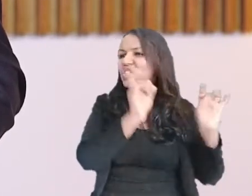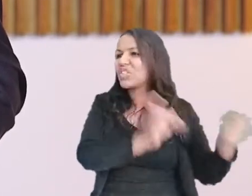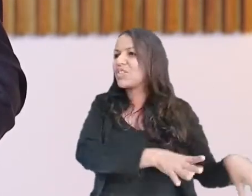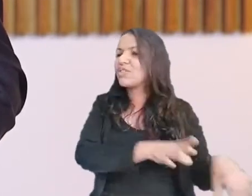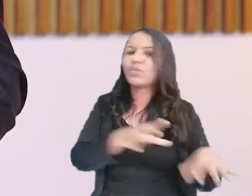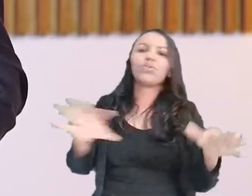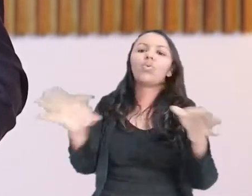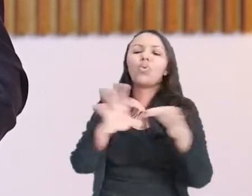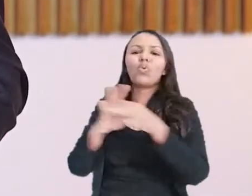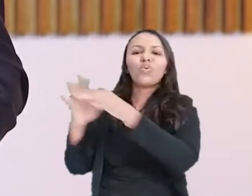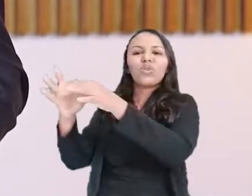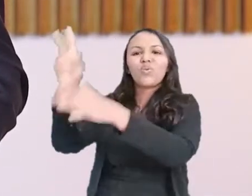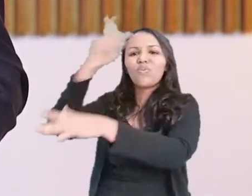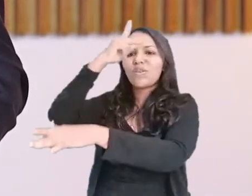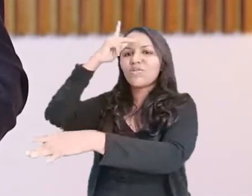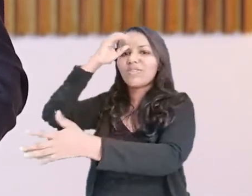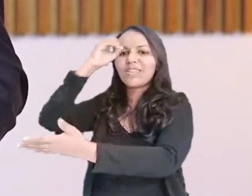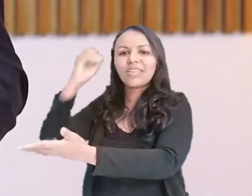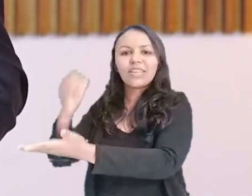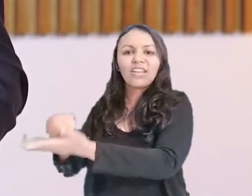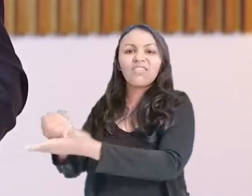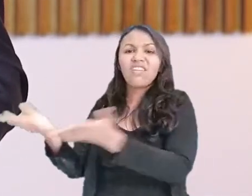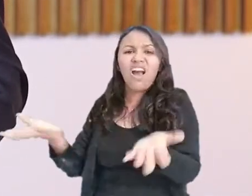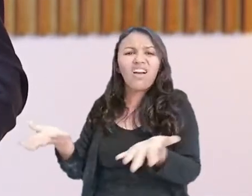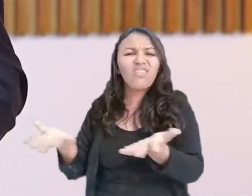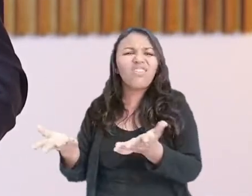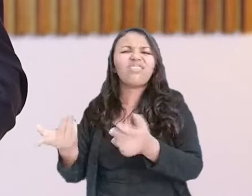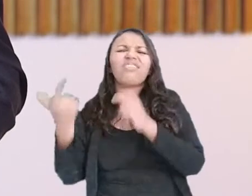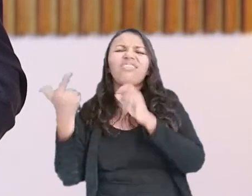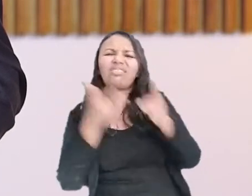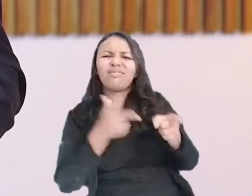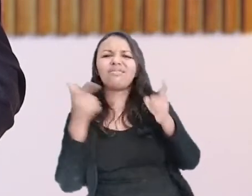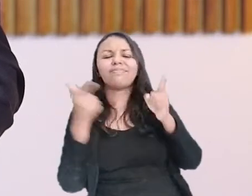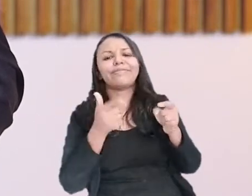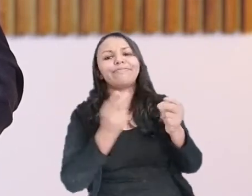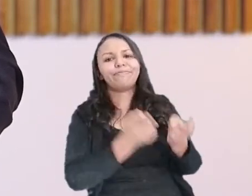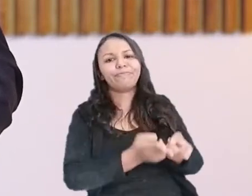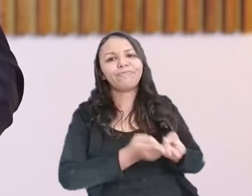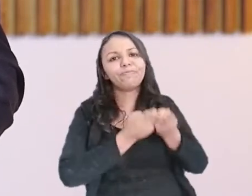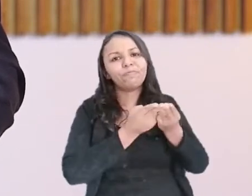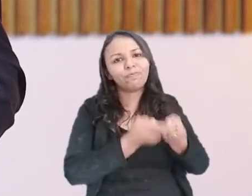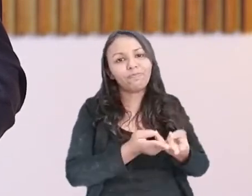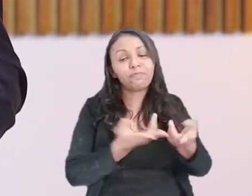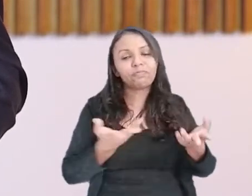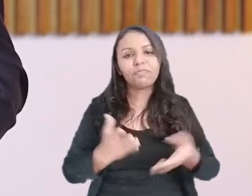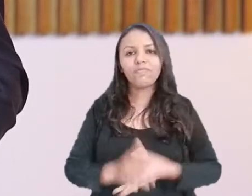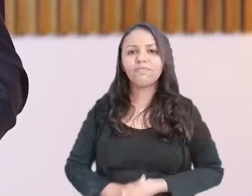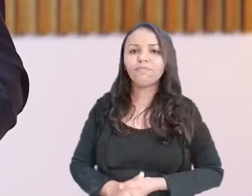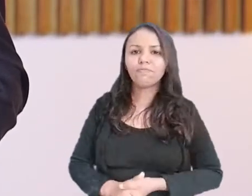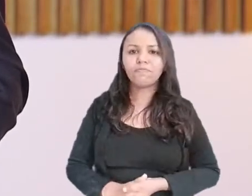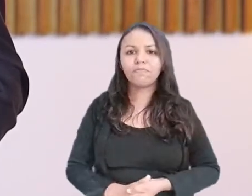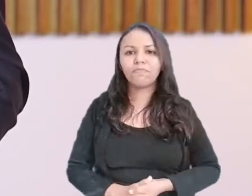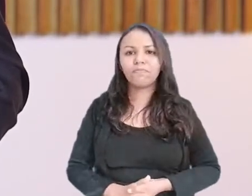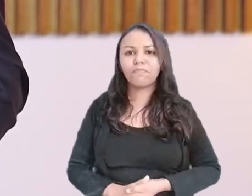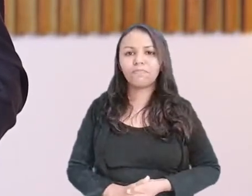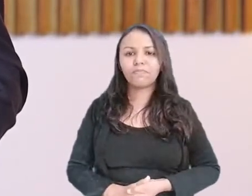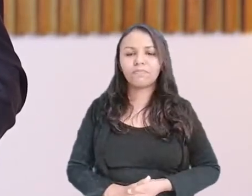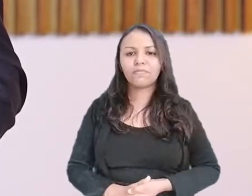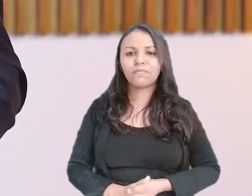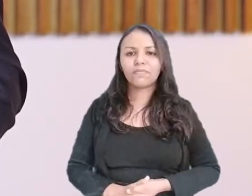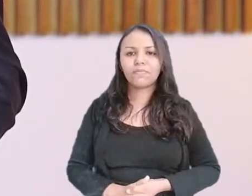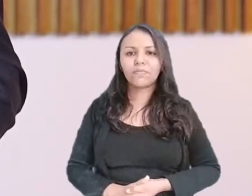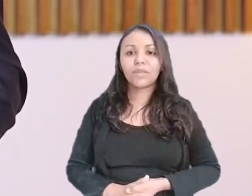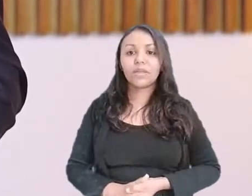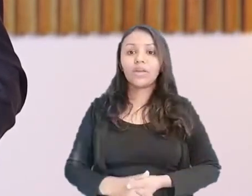desdenhavam do velho Noé. Lamentavelmente, naqueles dias,